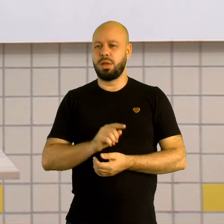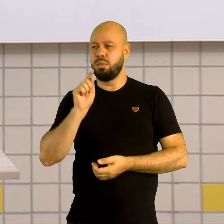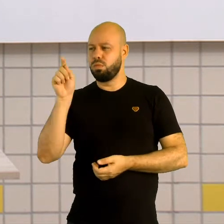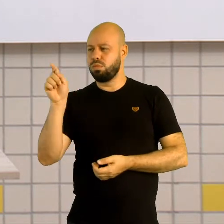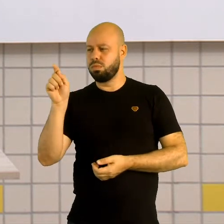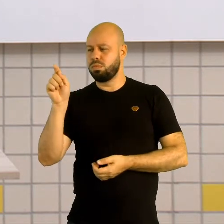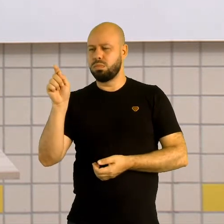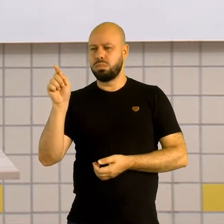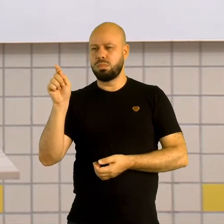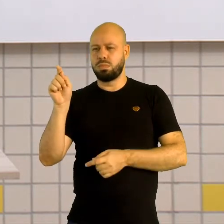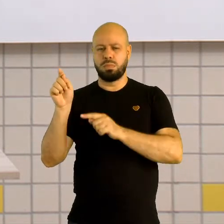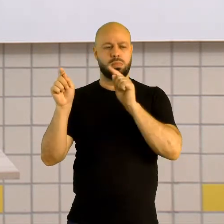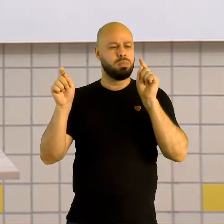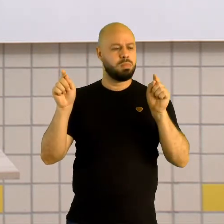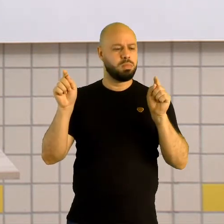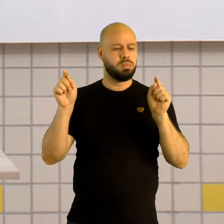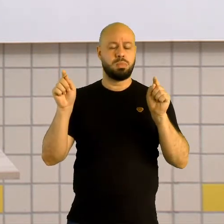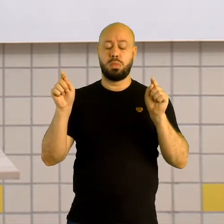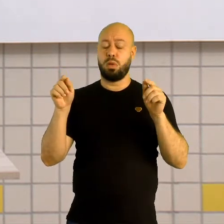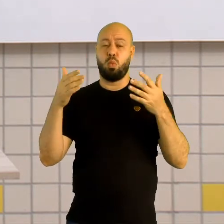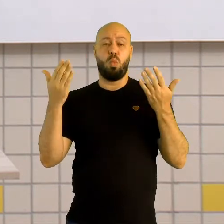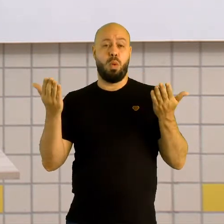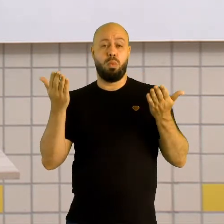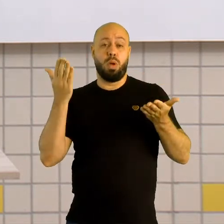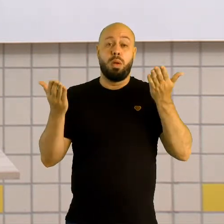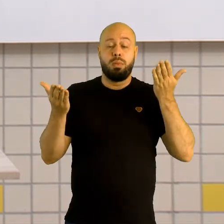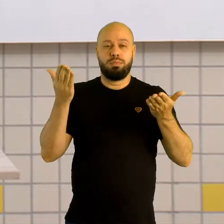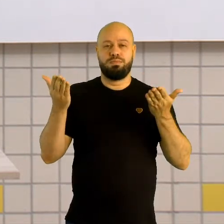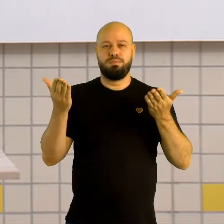Shania Twain ou Paula Fernandes?